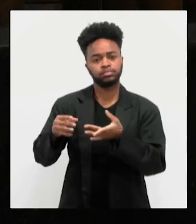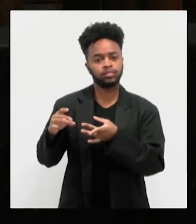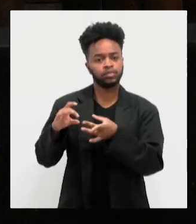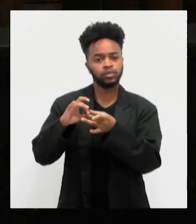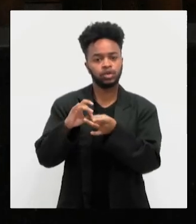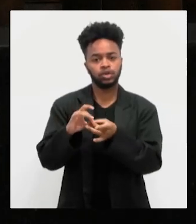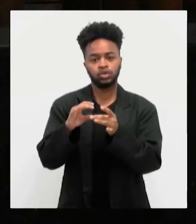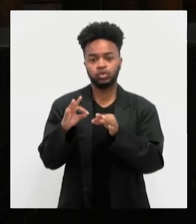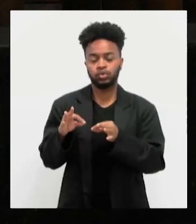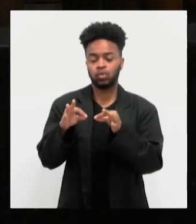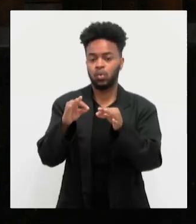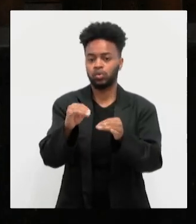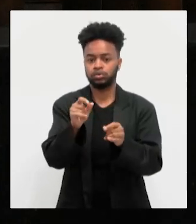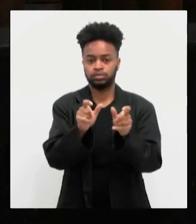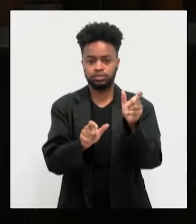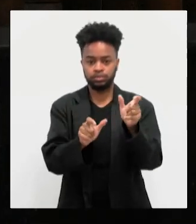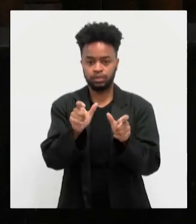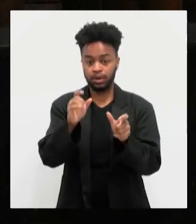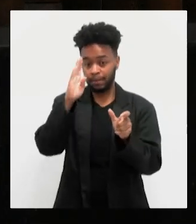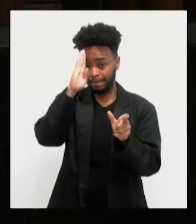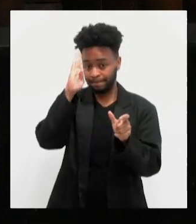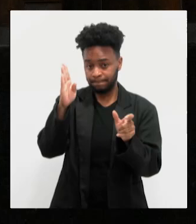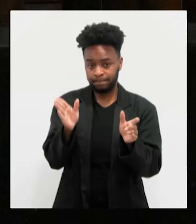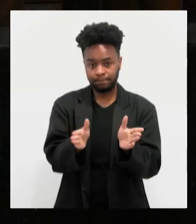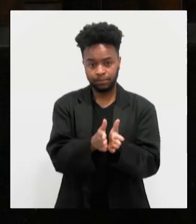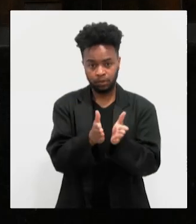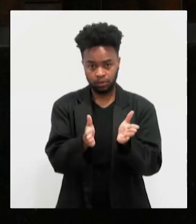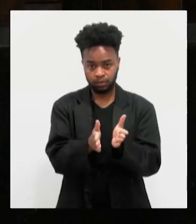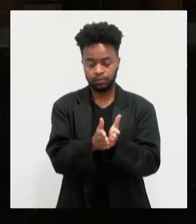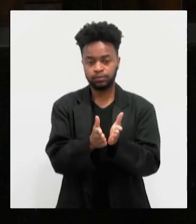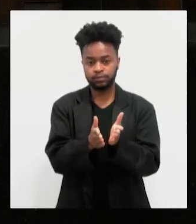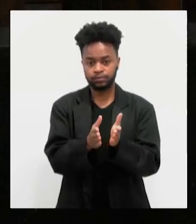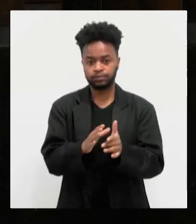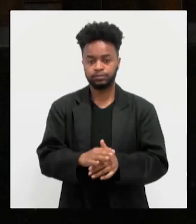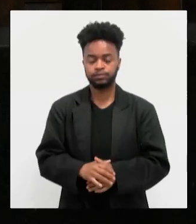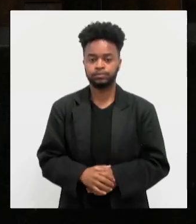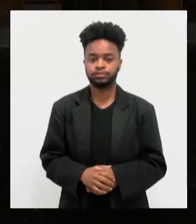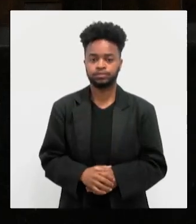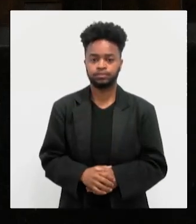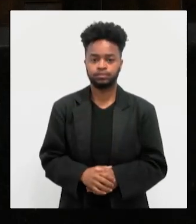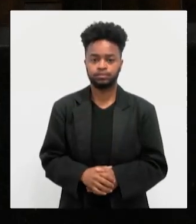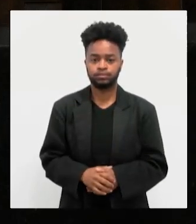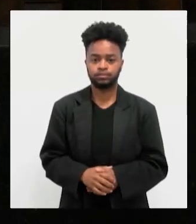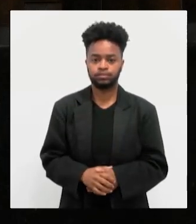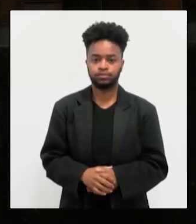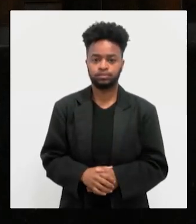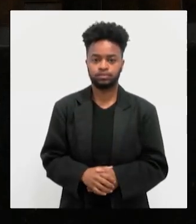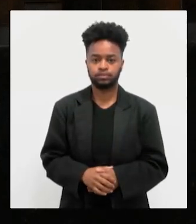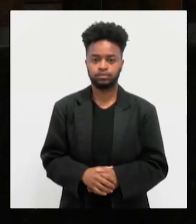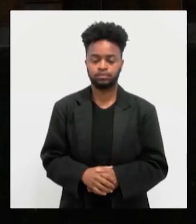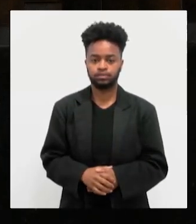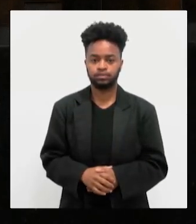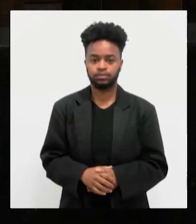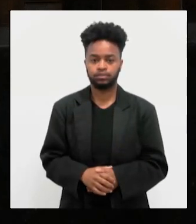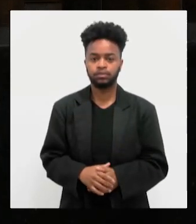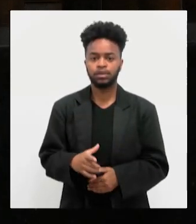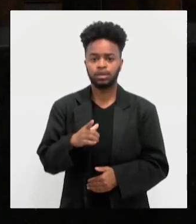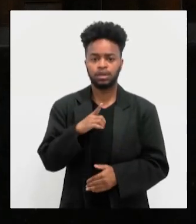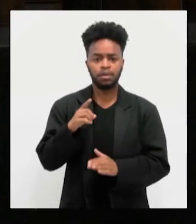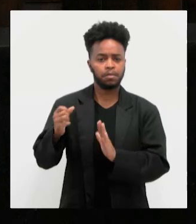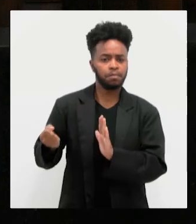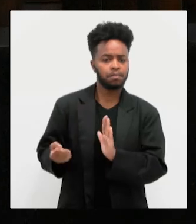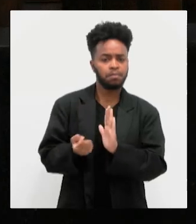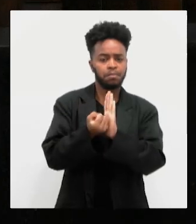com todos, principalmente com os mais pobres, deixou um legado de um